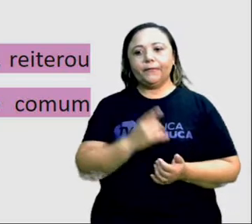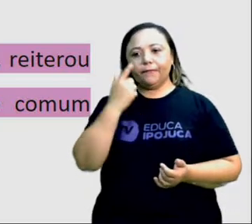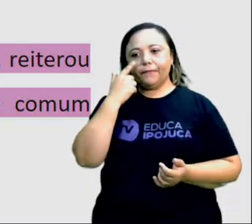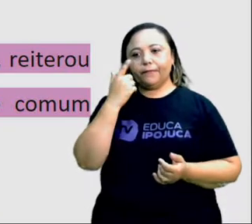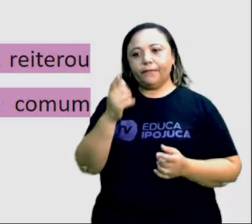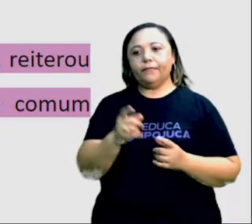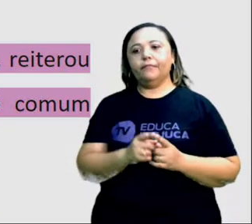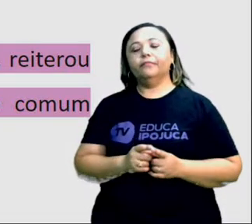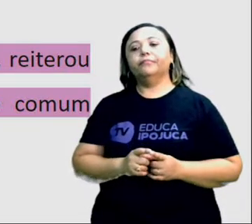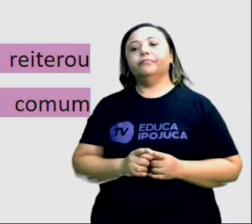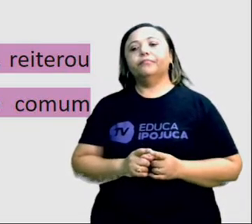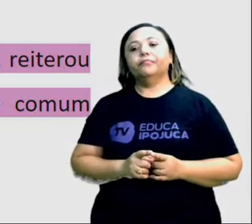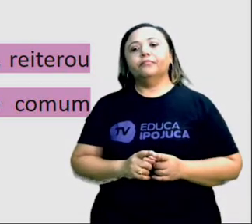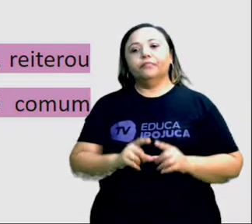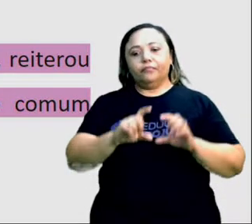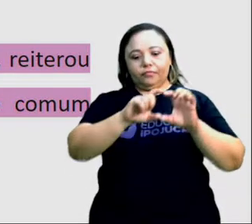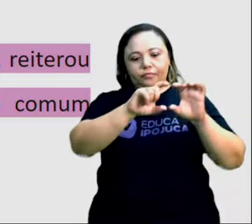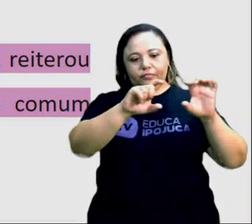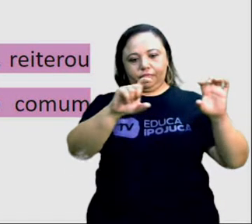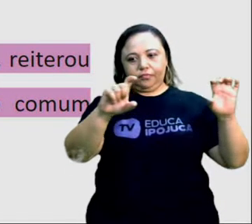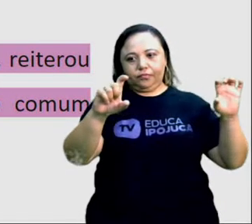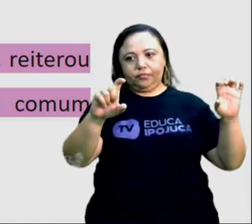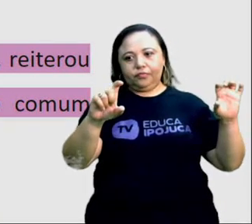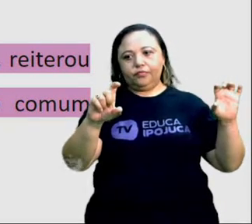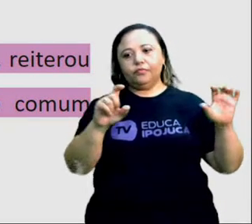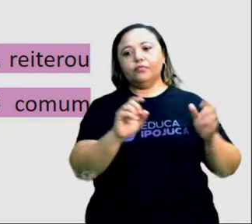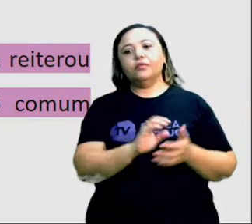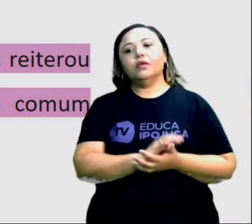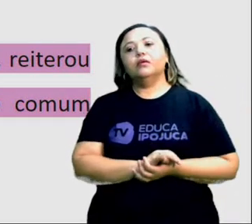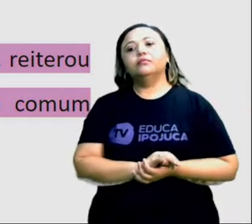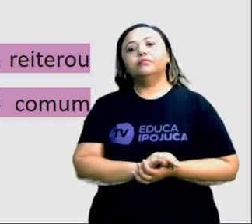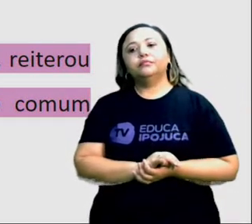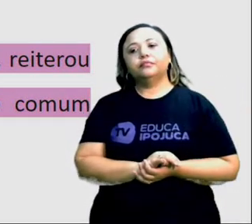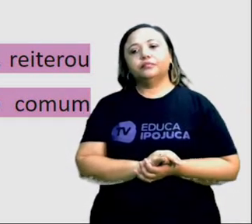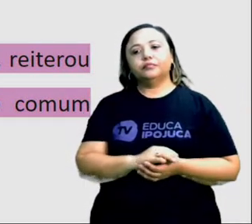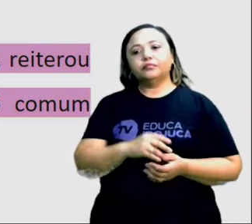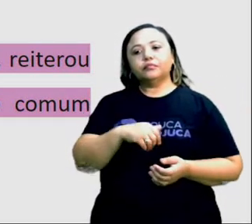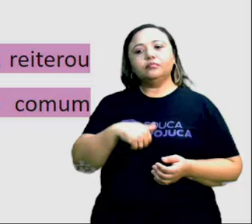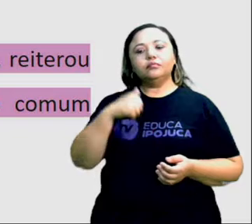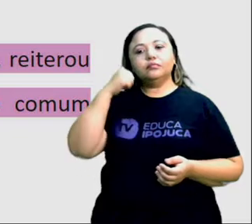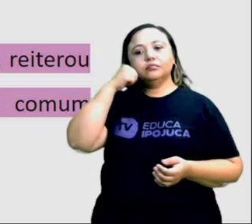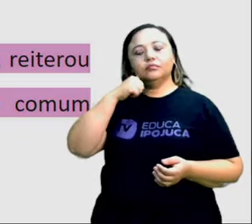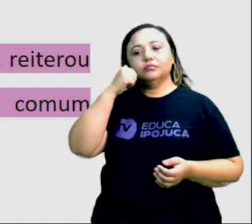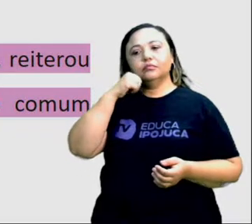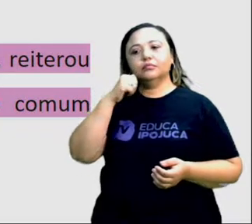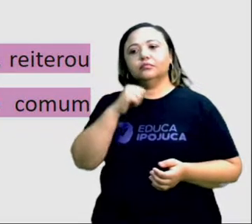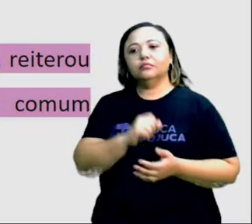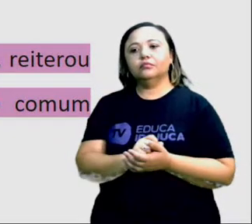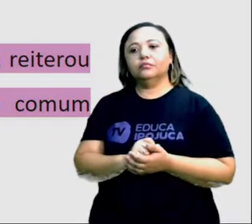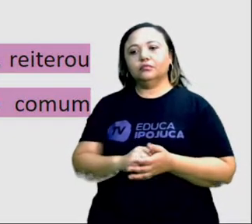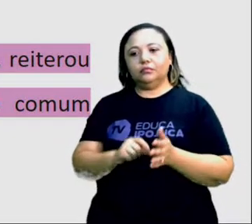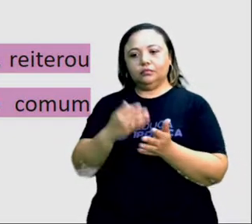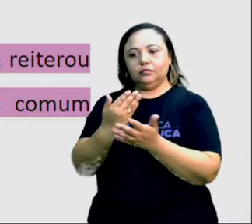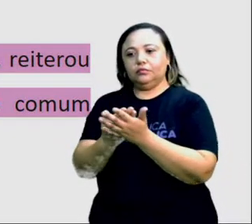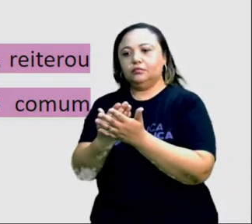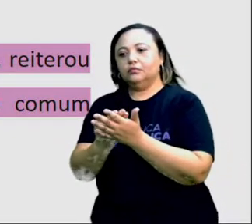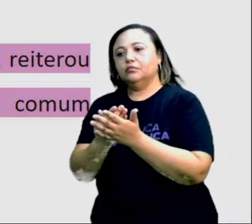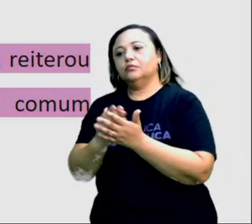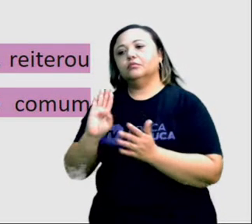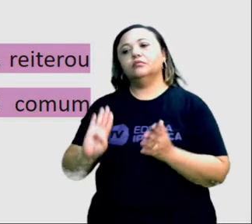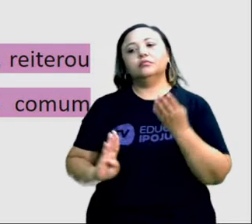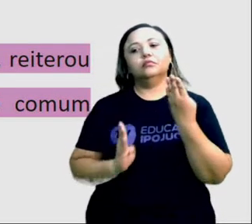Observem aqui. Vamos ver só esse trecho em rosa, que é o finalzinho. A bióloga Germanine Rosa, do Instituto